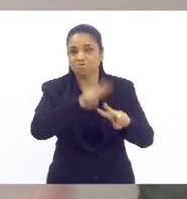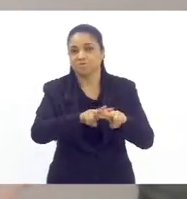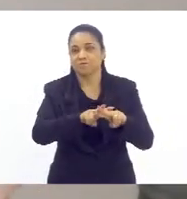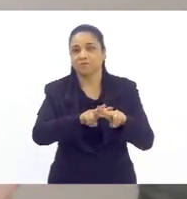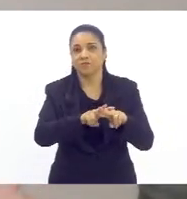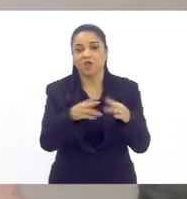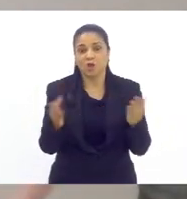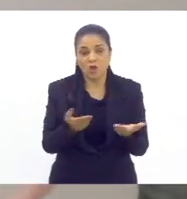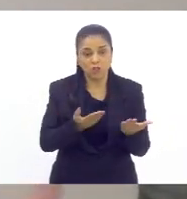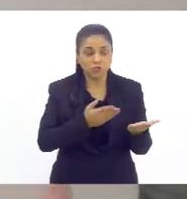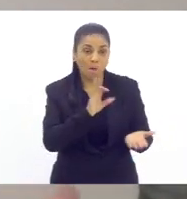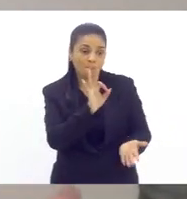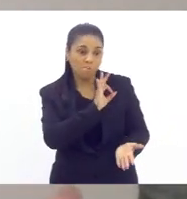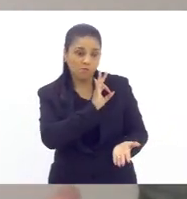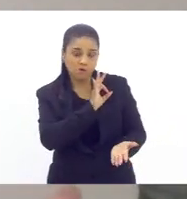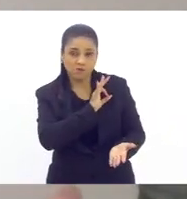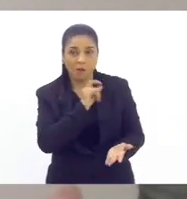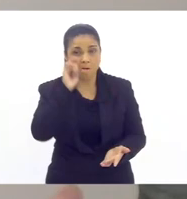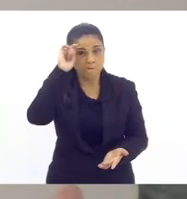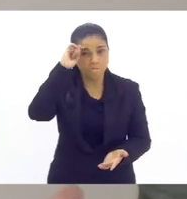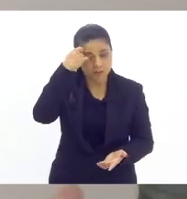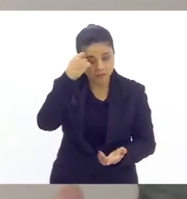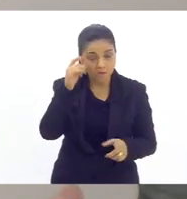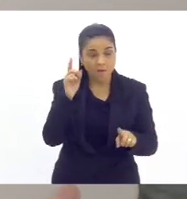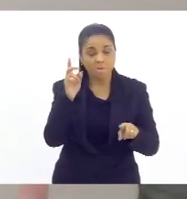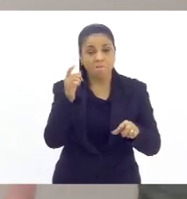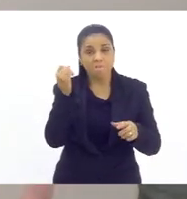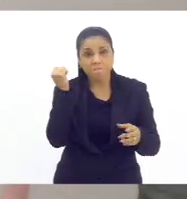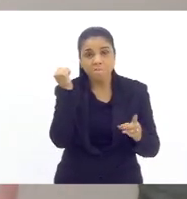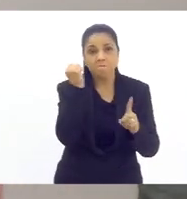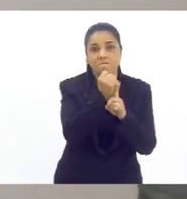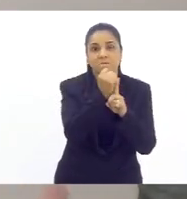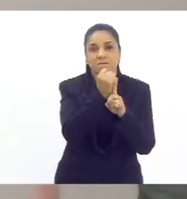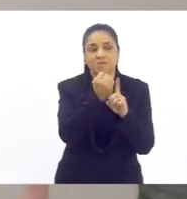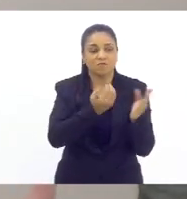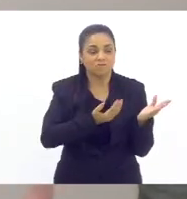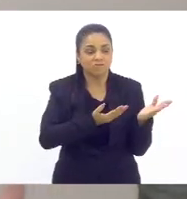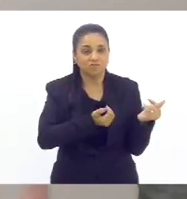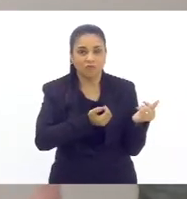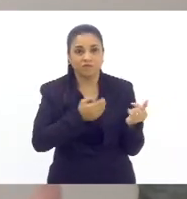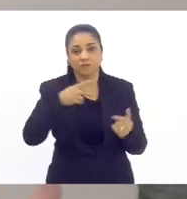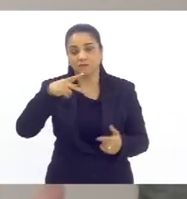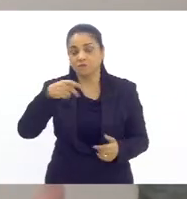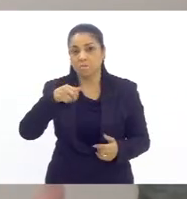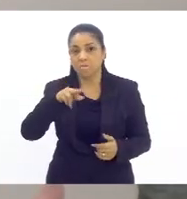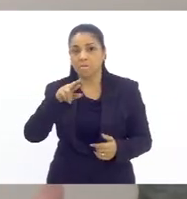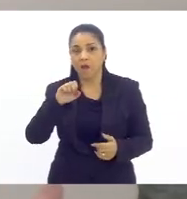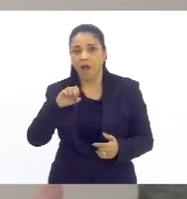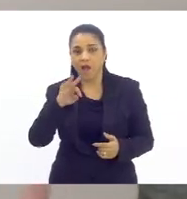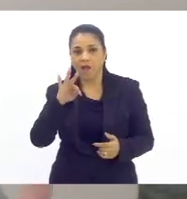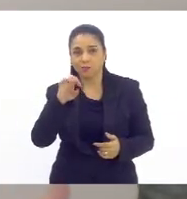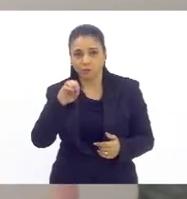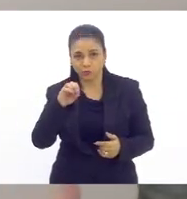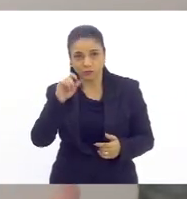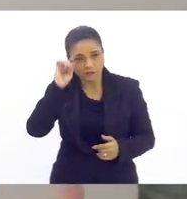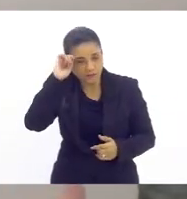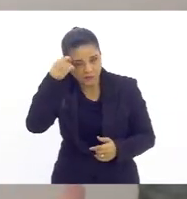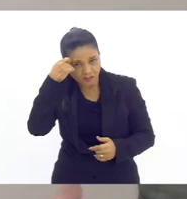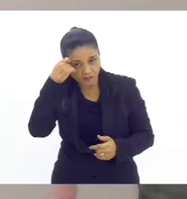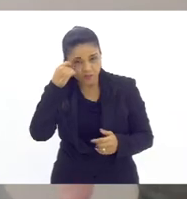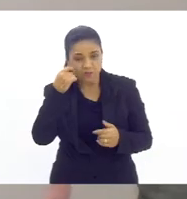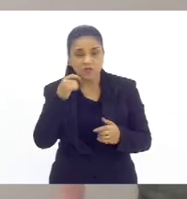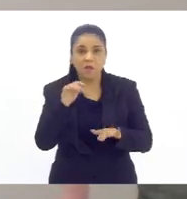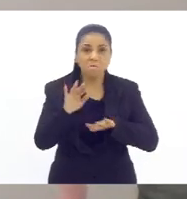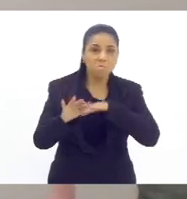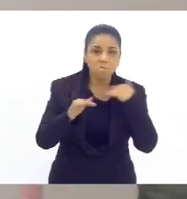jovens negros e pardos Então quem morre quem mata tem a mesma extração